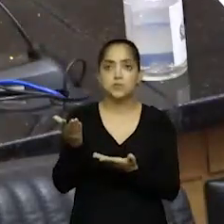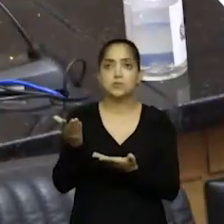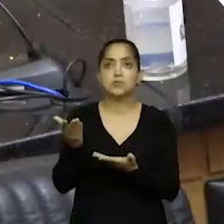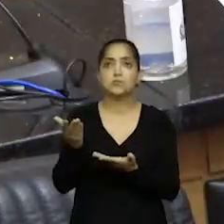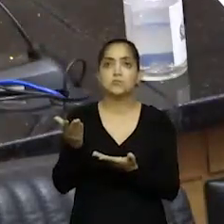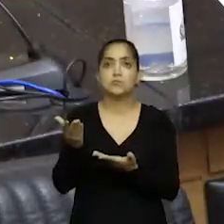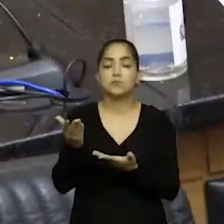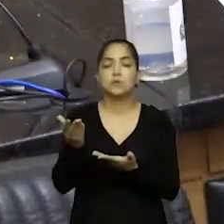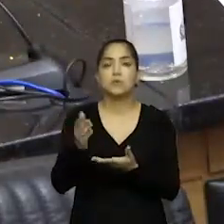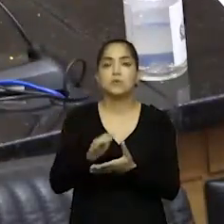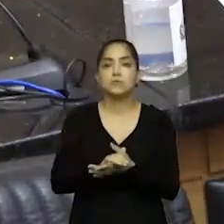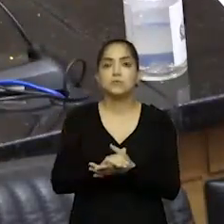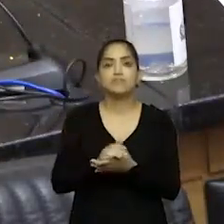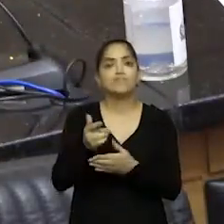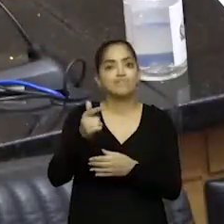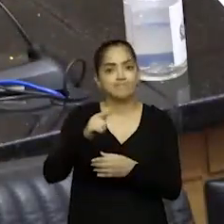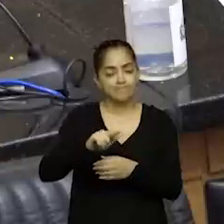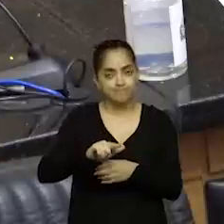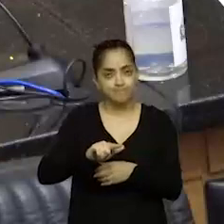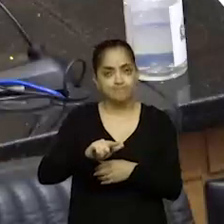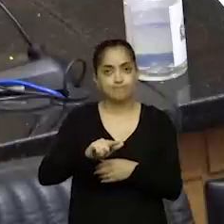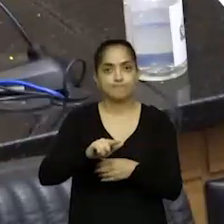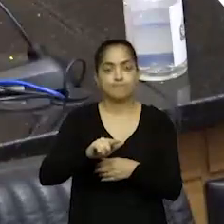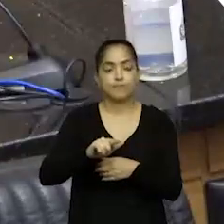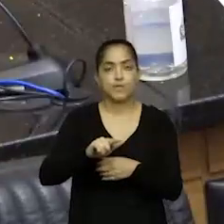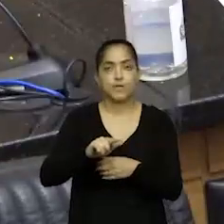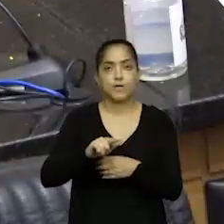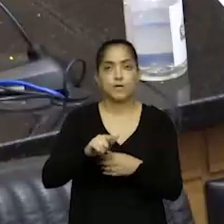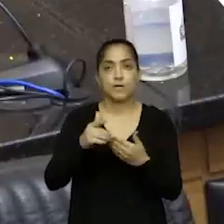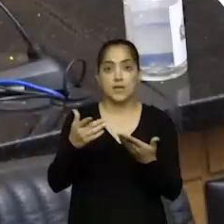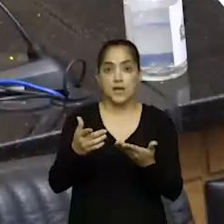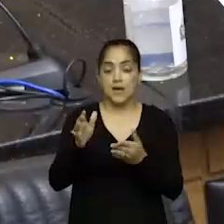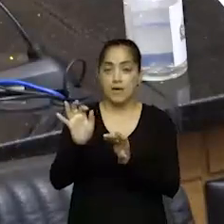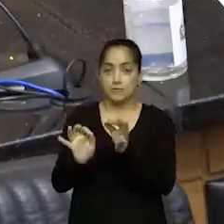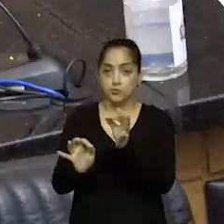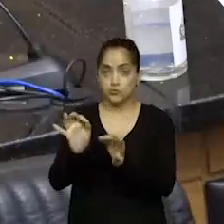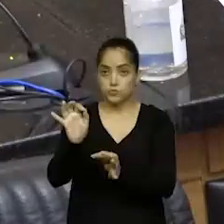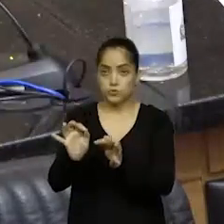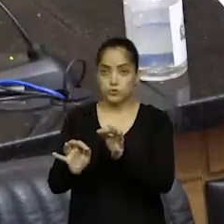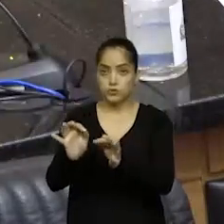Esse é mais um caso típico que a justiça